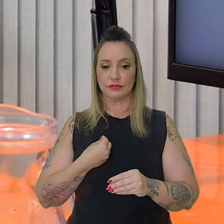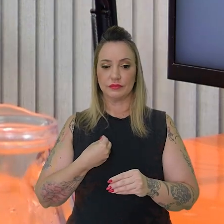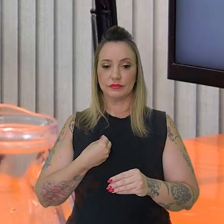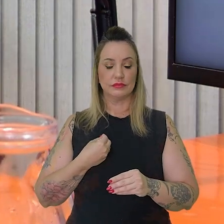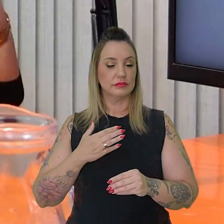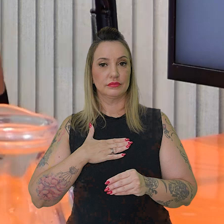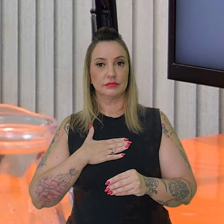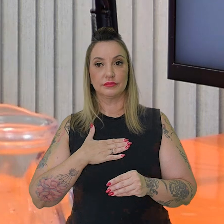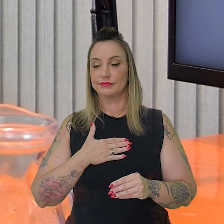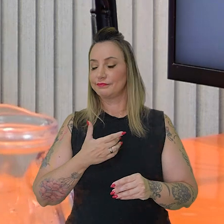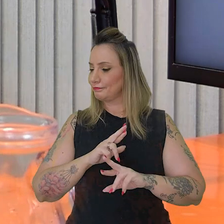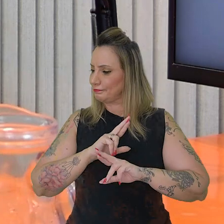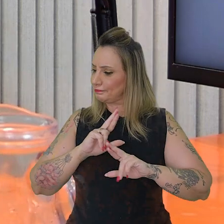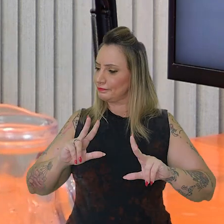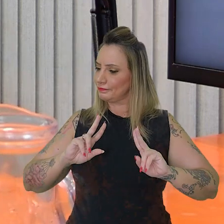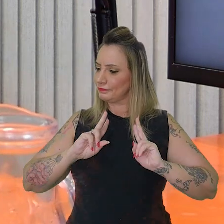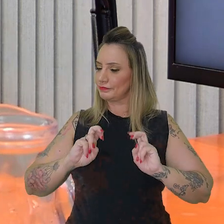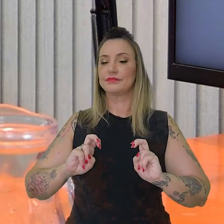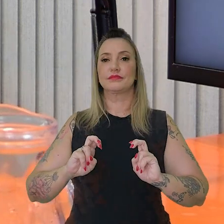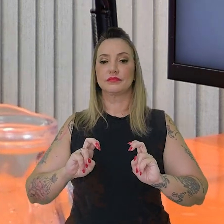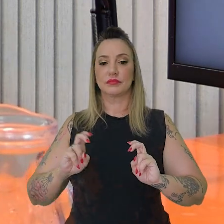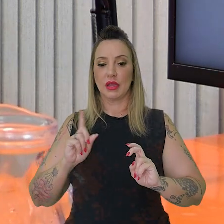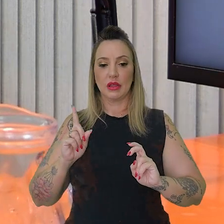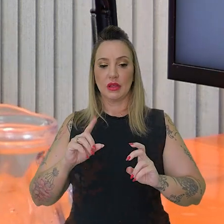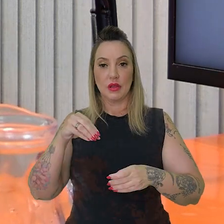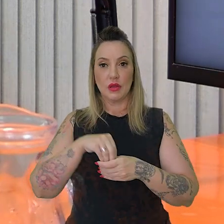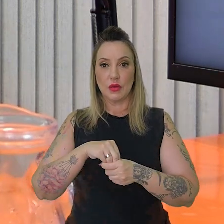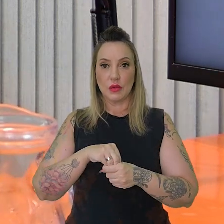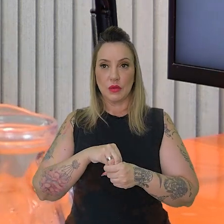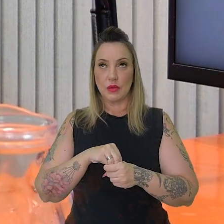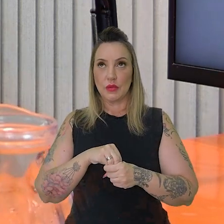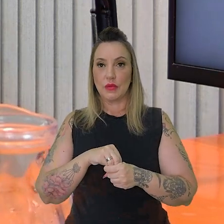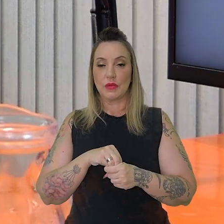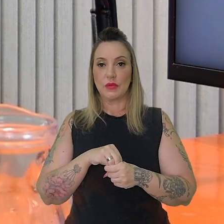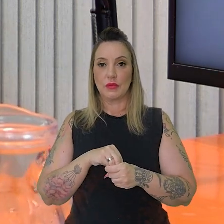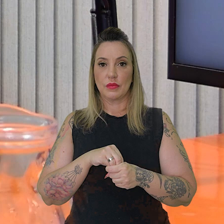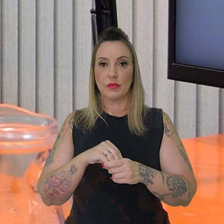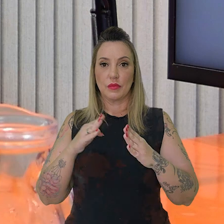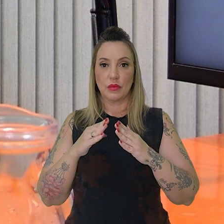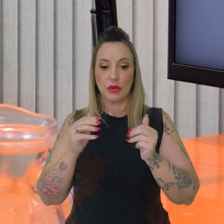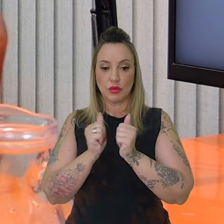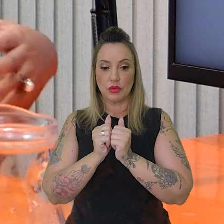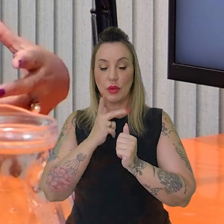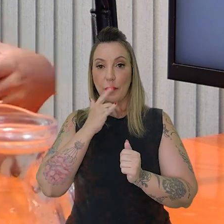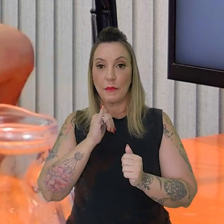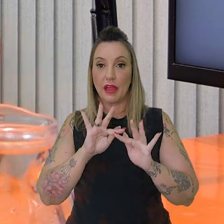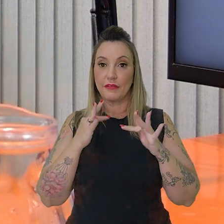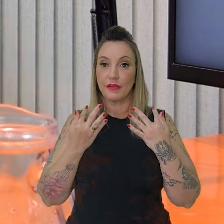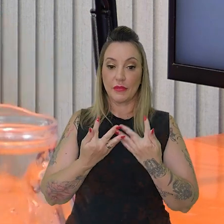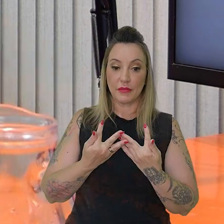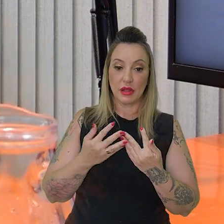outra mulher ali eu falei assim olha não estou me cabendo mais eh morando junto com o meu pai com a minha família